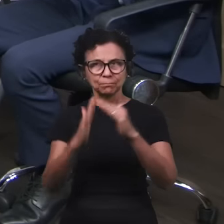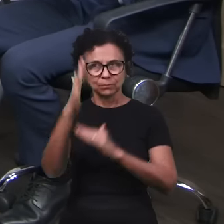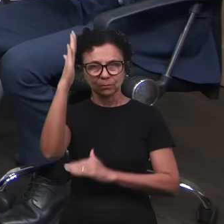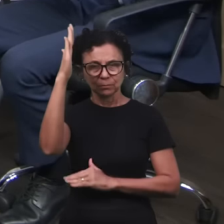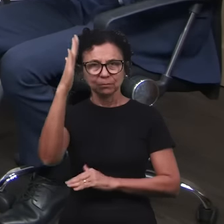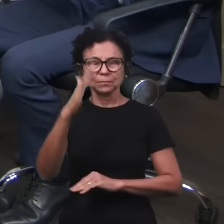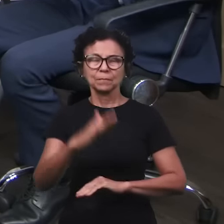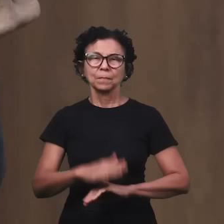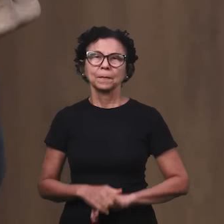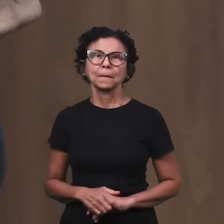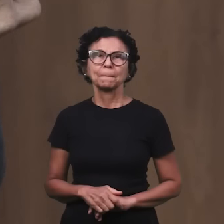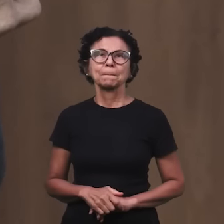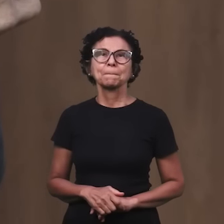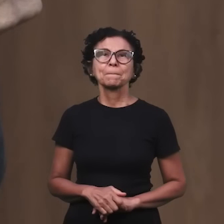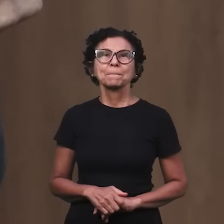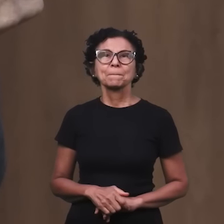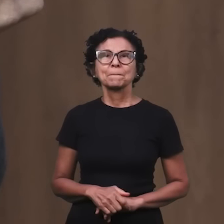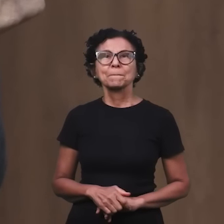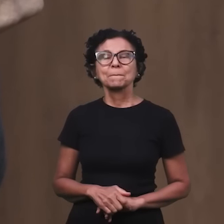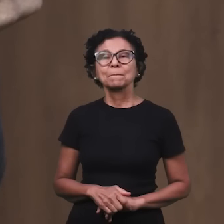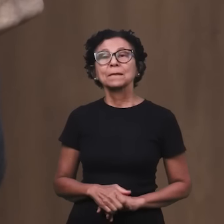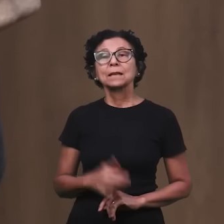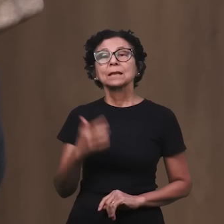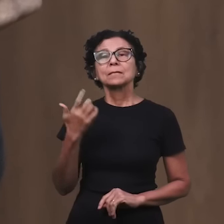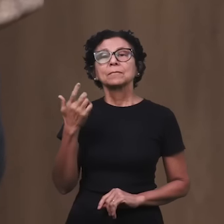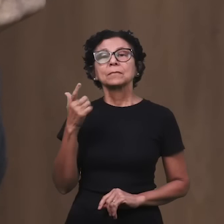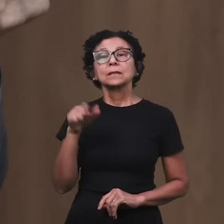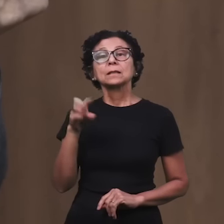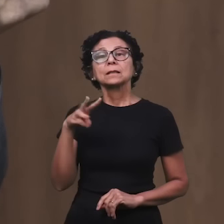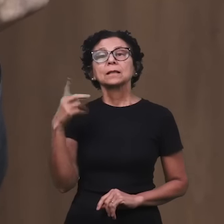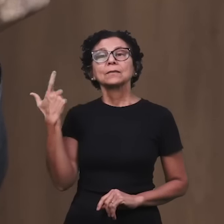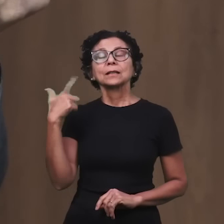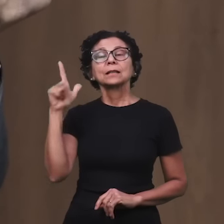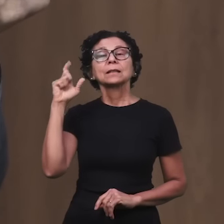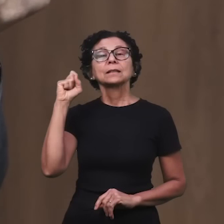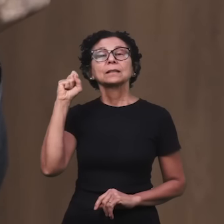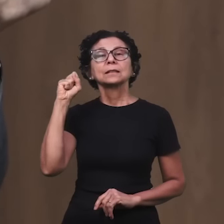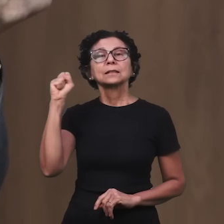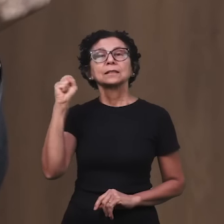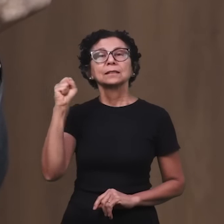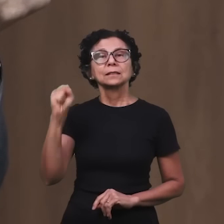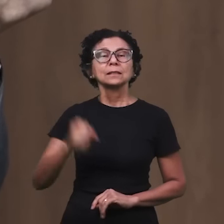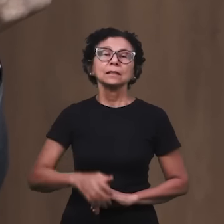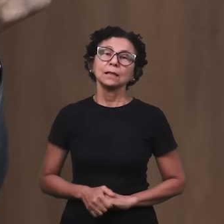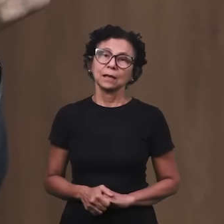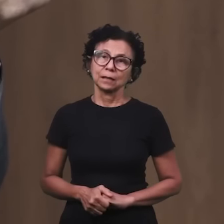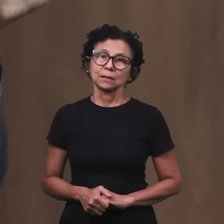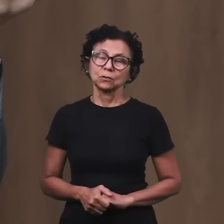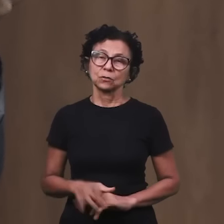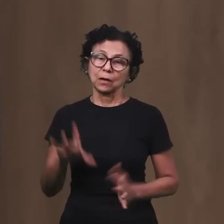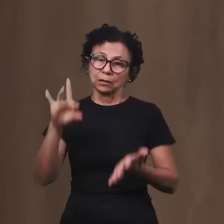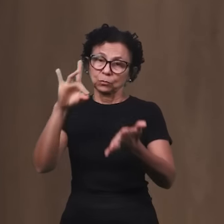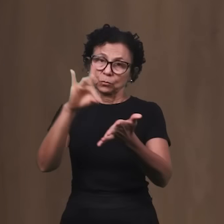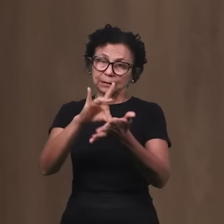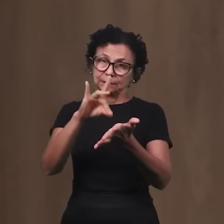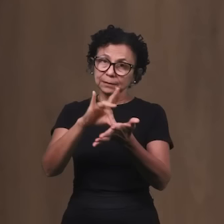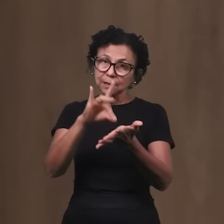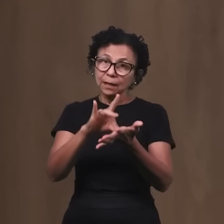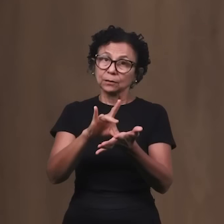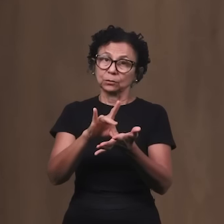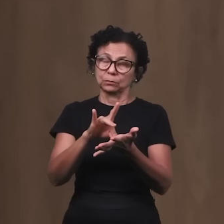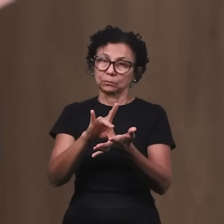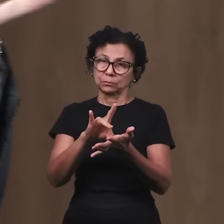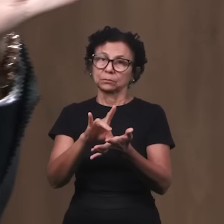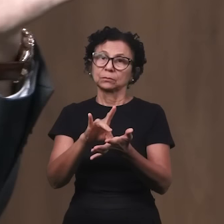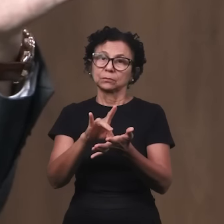Então, quem vai ganhar? Aquele que já estiver com o pé nesse mundo digital. Aquele que abrir